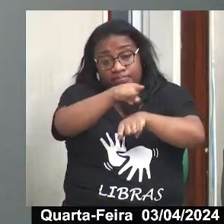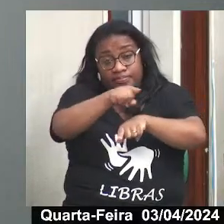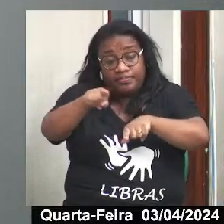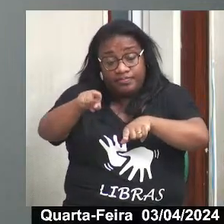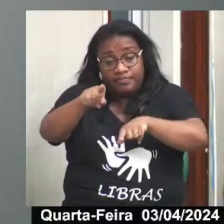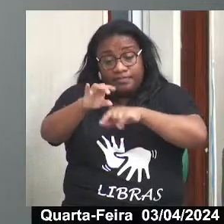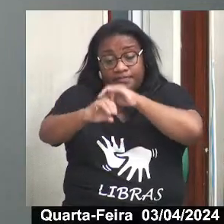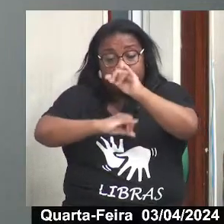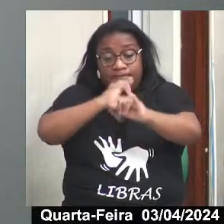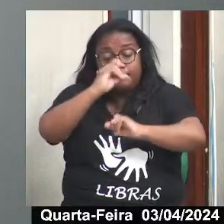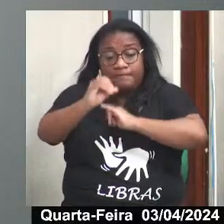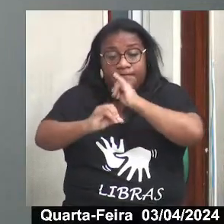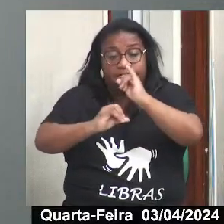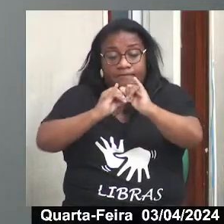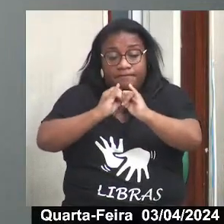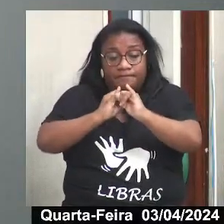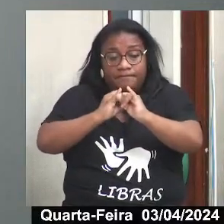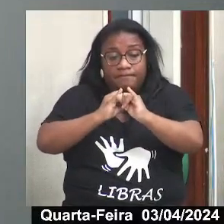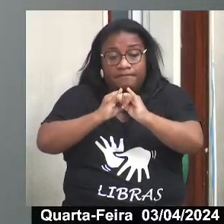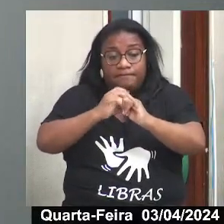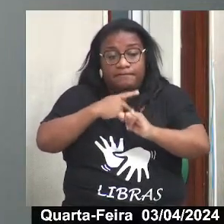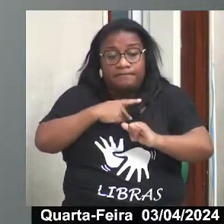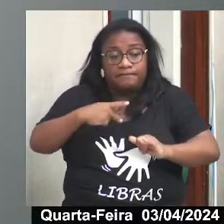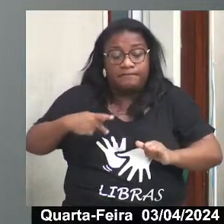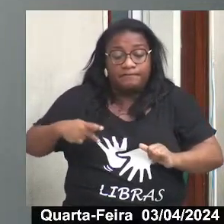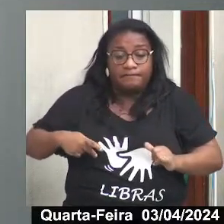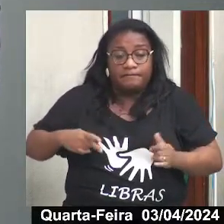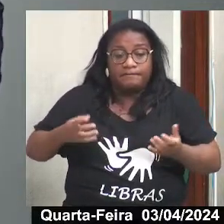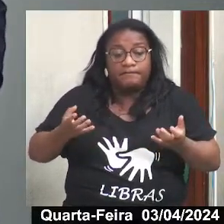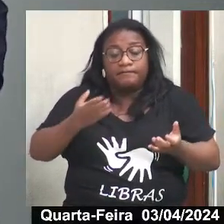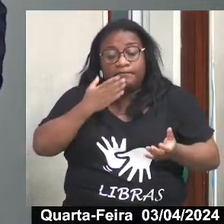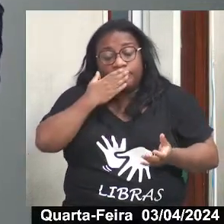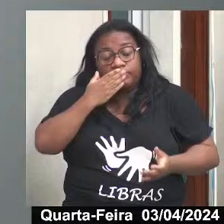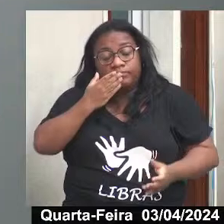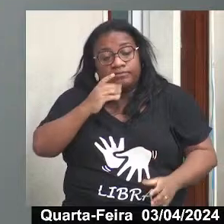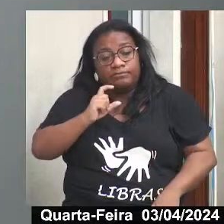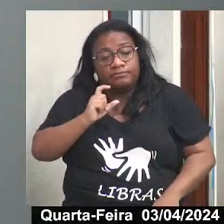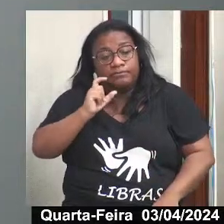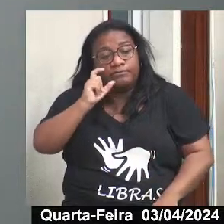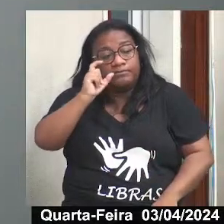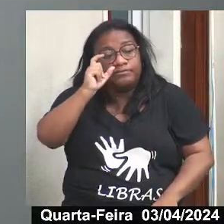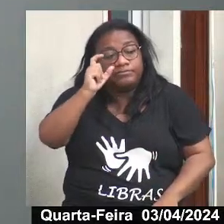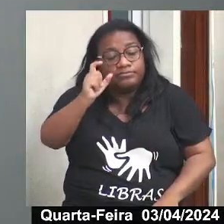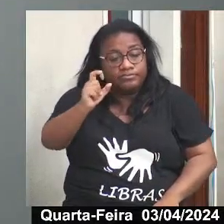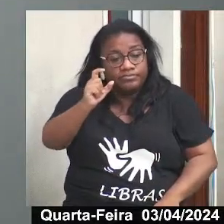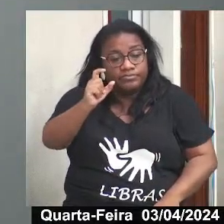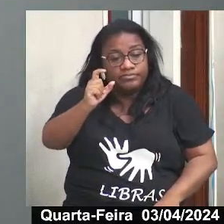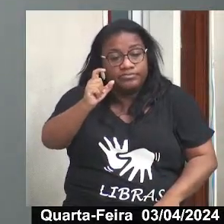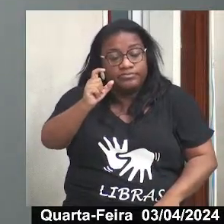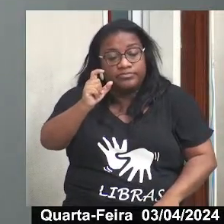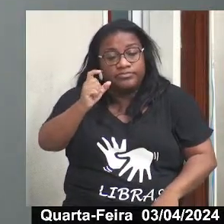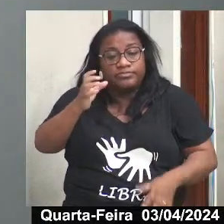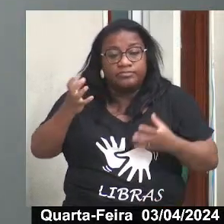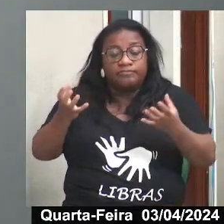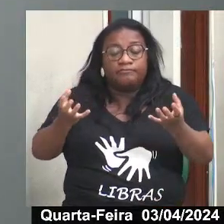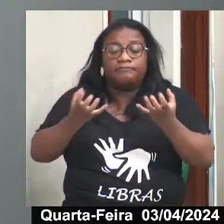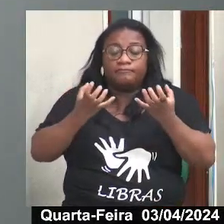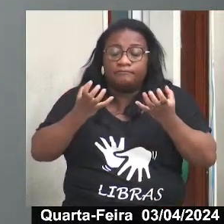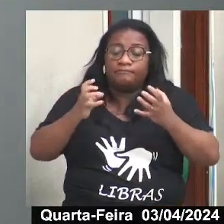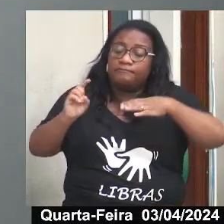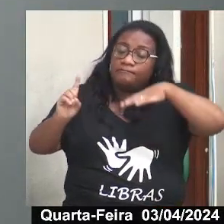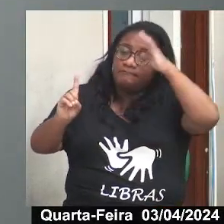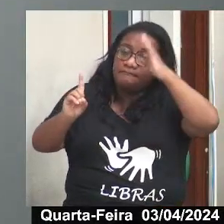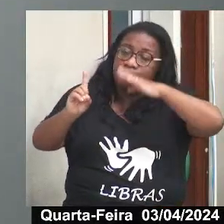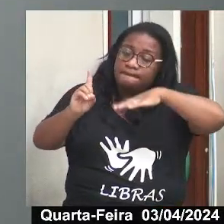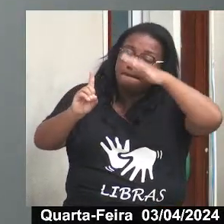está nos assistindo pela TV Câmara. Presidente, eu pedi a palavra nesse pequeno expediente, pois eu queria aqui fazer